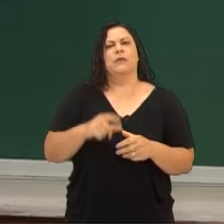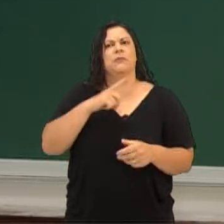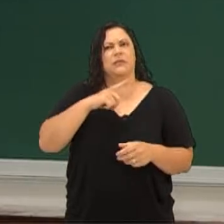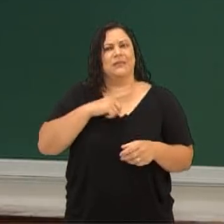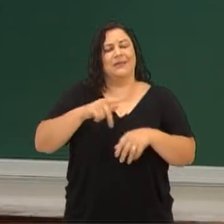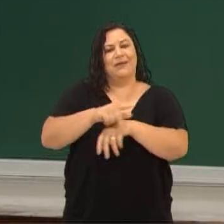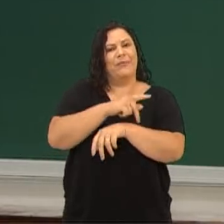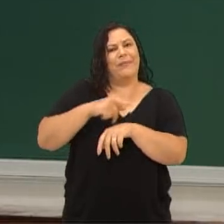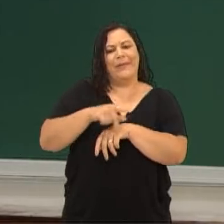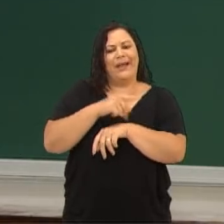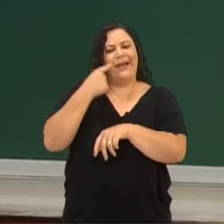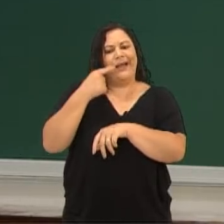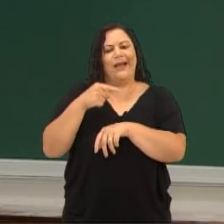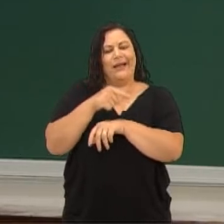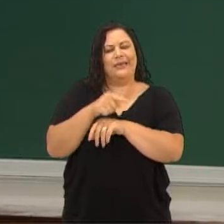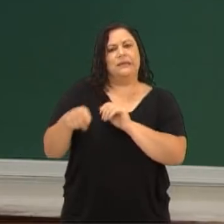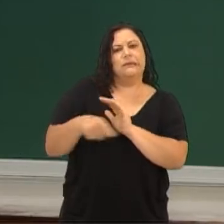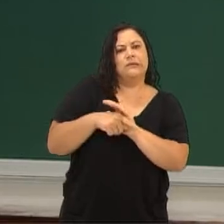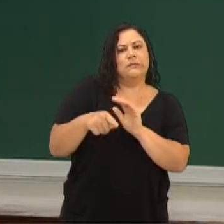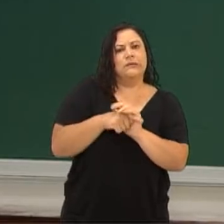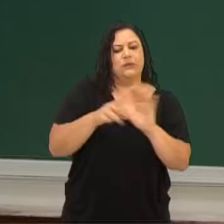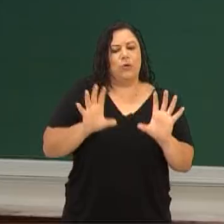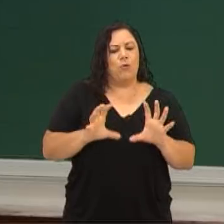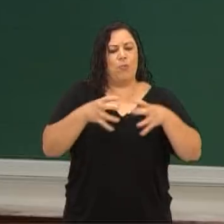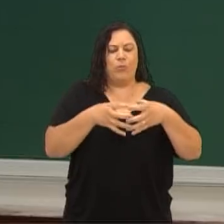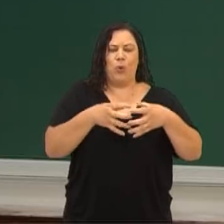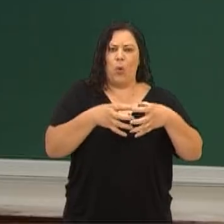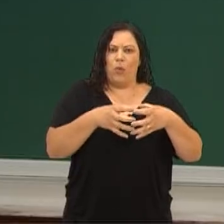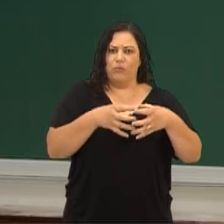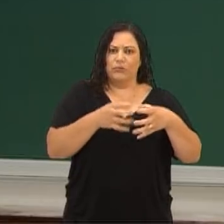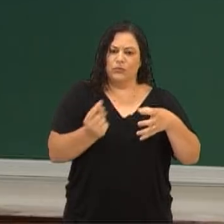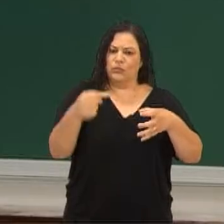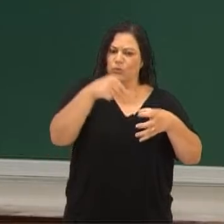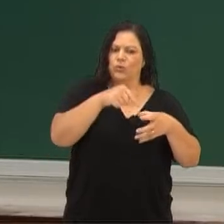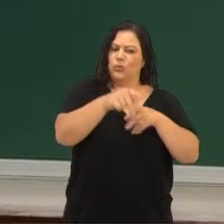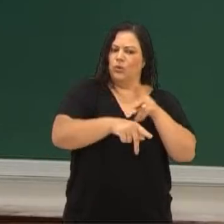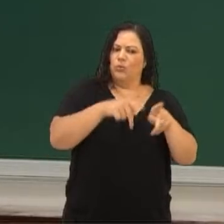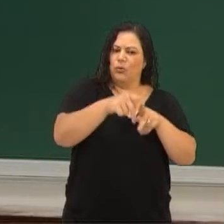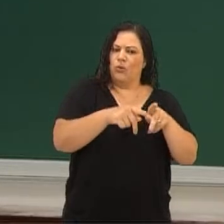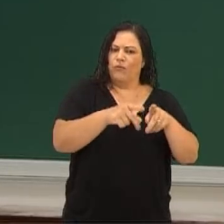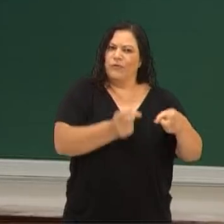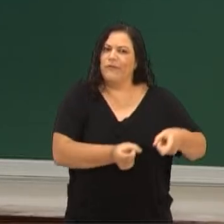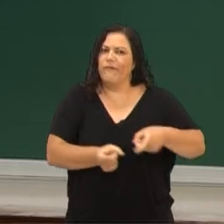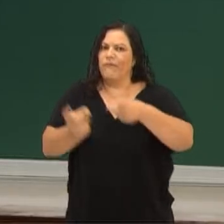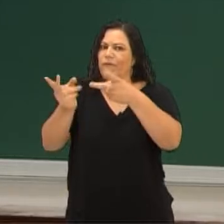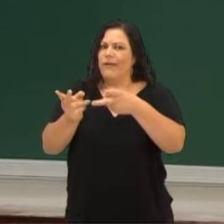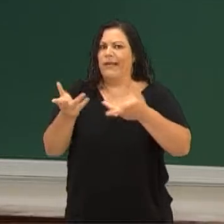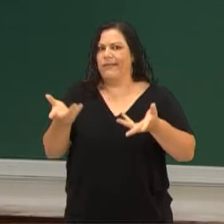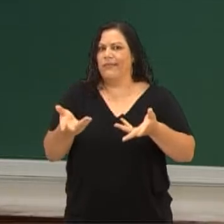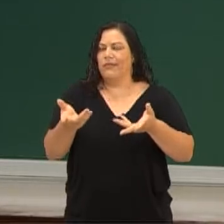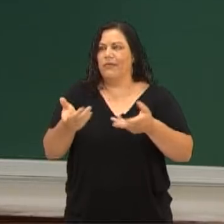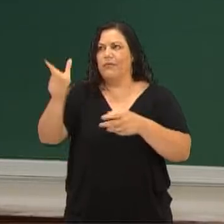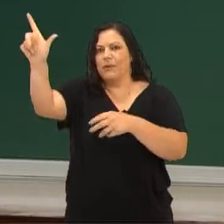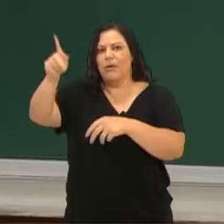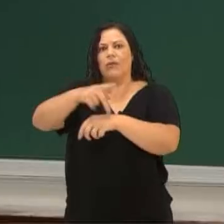suprir a necessidade alimentícia do povo e exporta alimento. Isso é complicado, eles têm que resolver esta